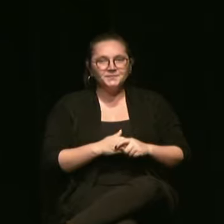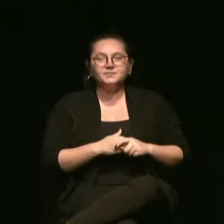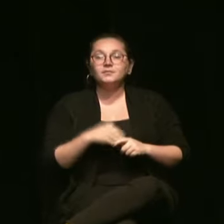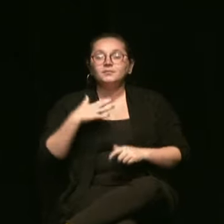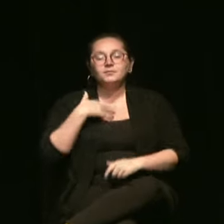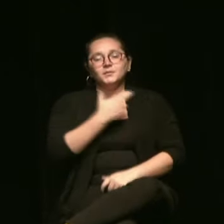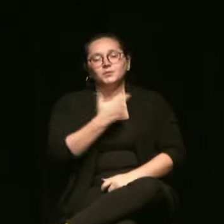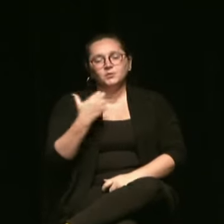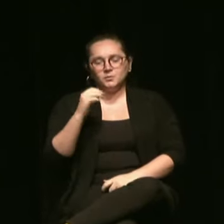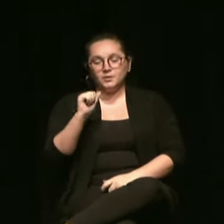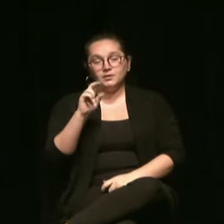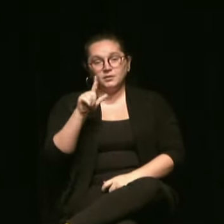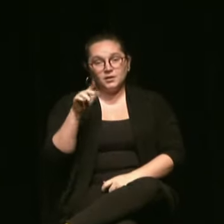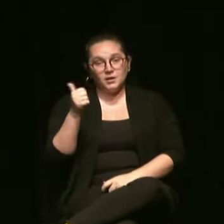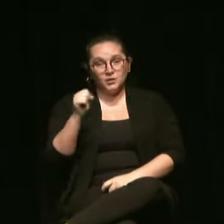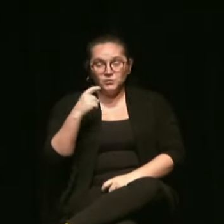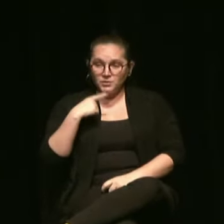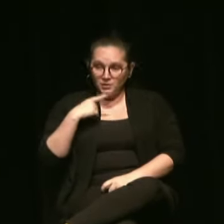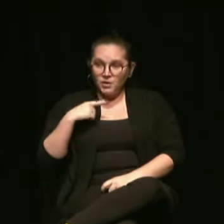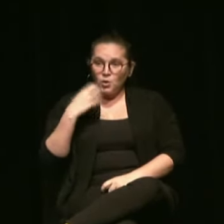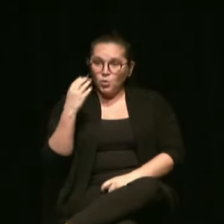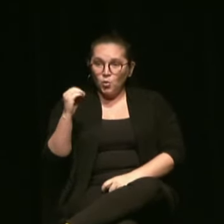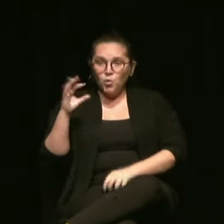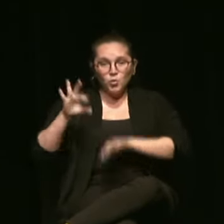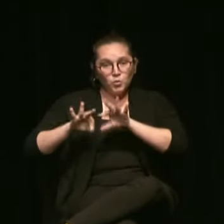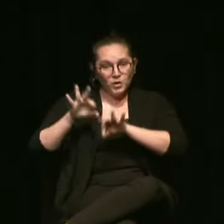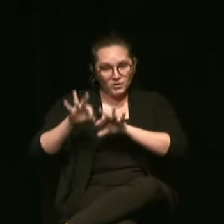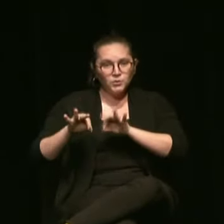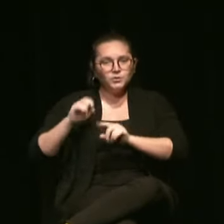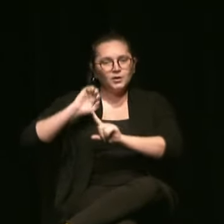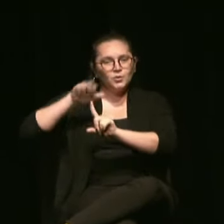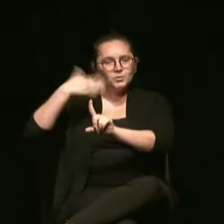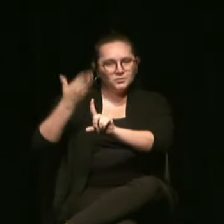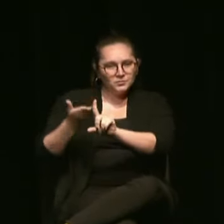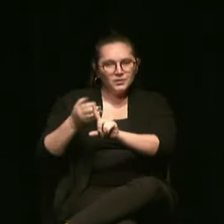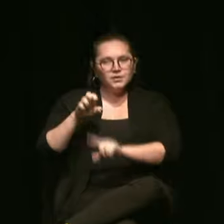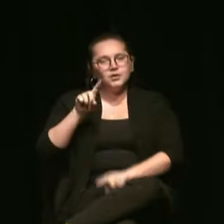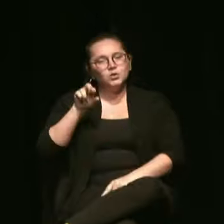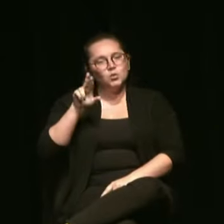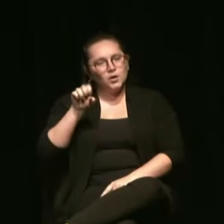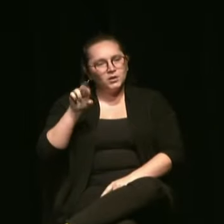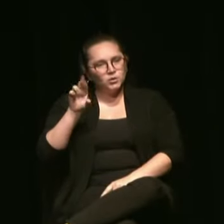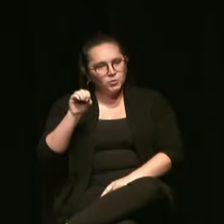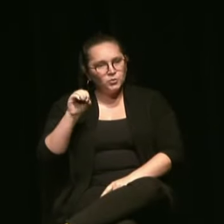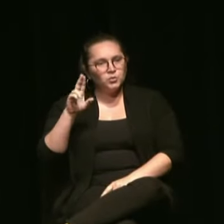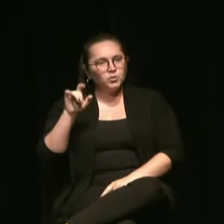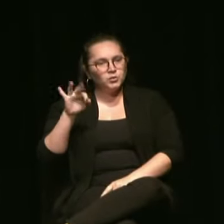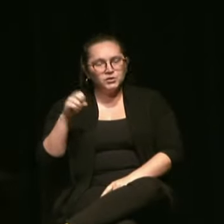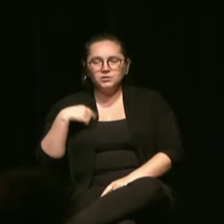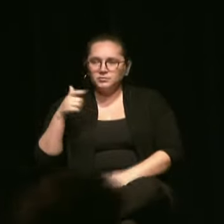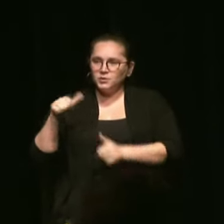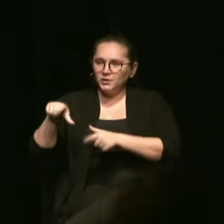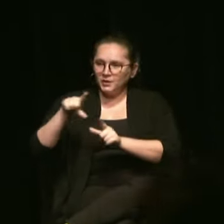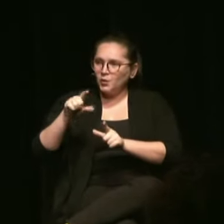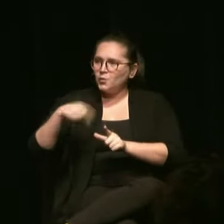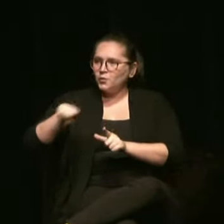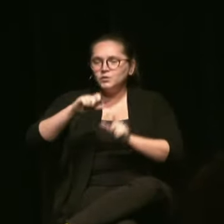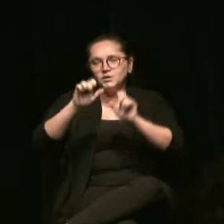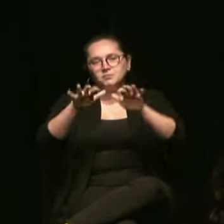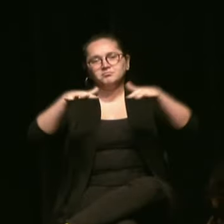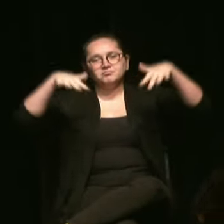Eu sou Carlos Alberto Matos, sou co-curador da Ocupação Eduardo Coutinho. Em nome da equipe do Itaú Cultural, dou as boas-vindas a